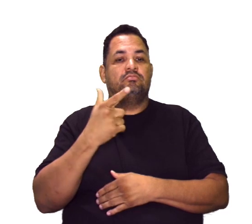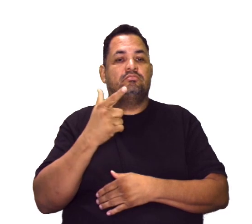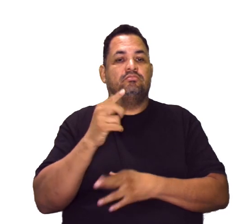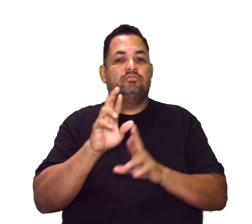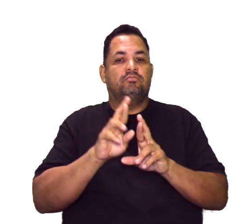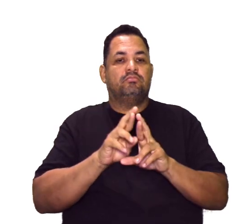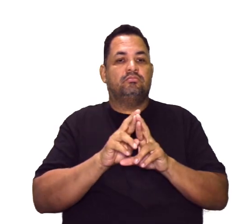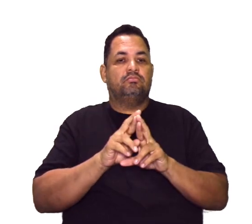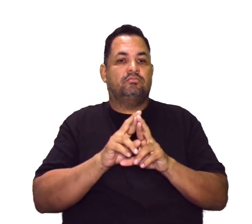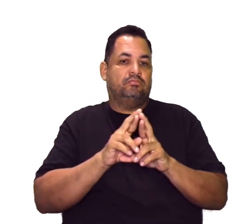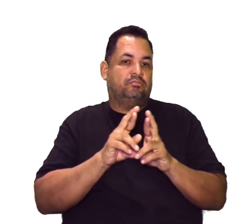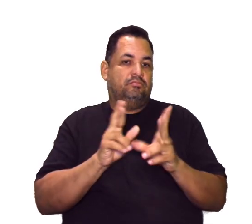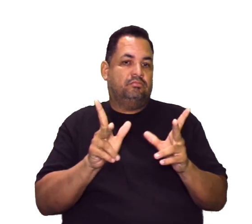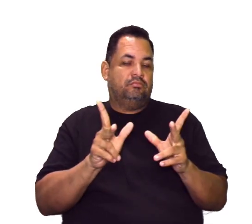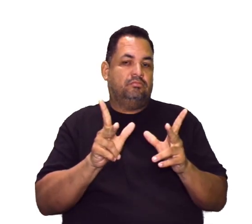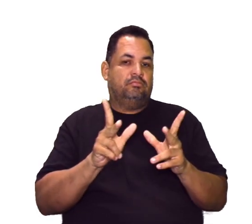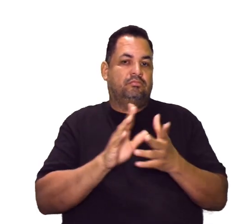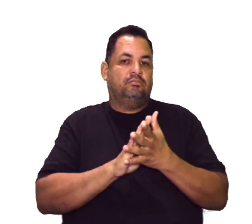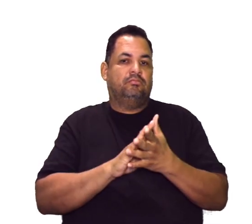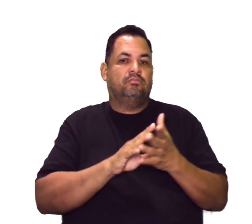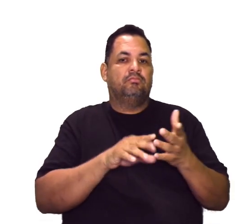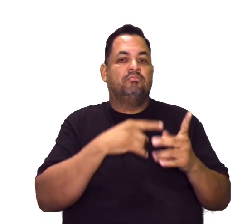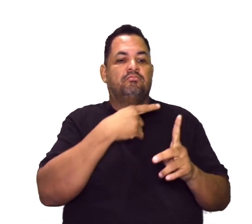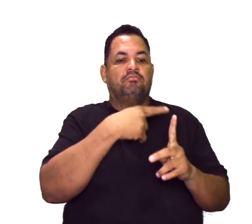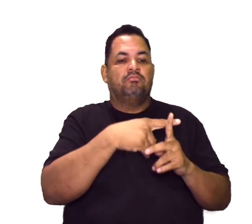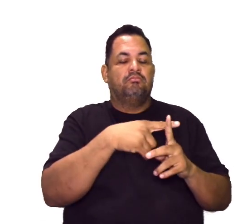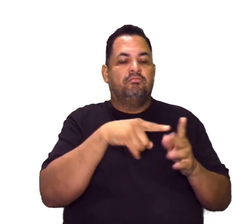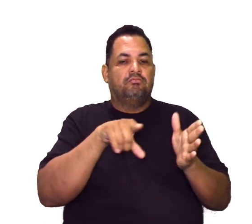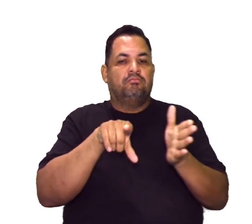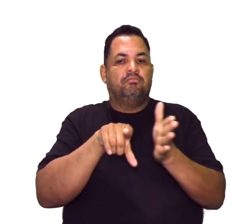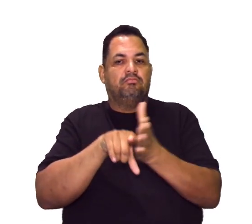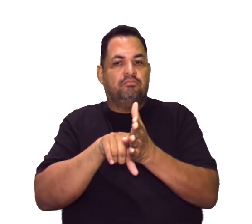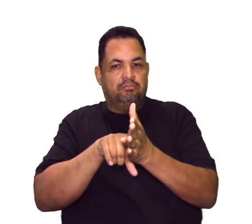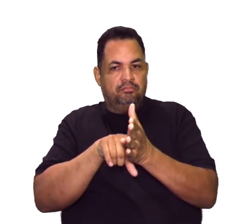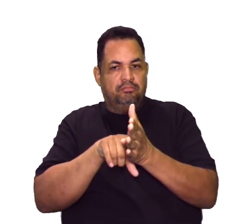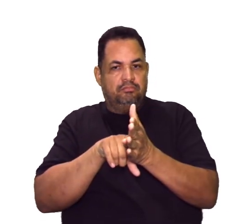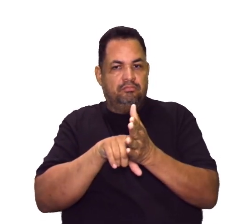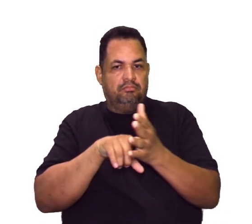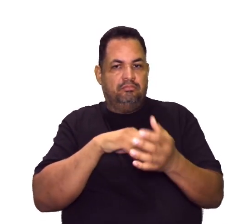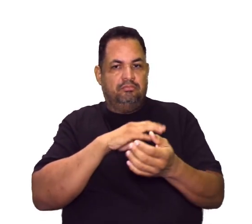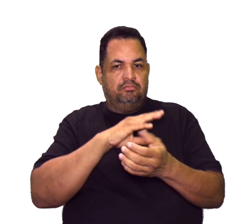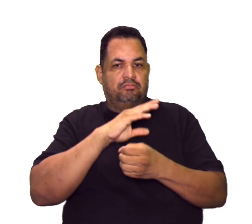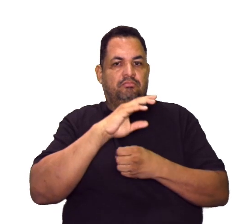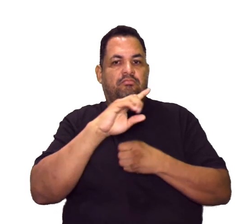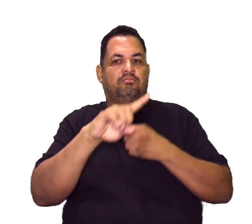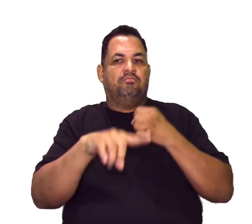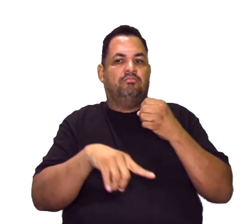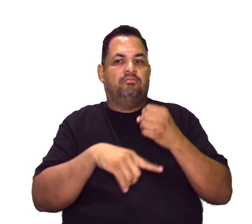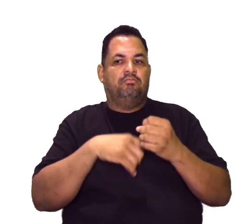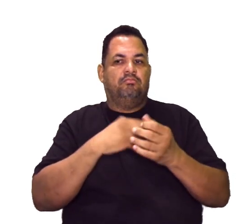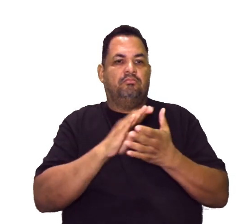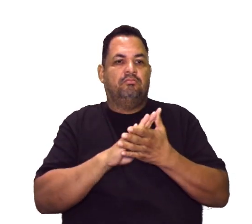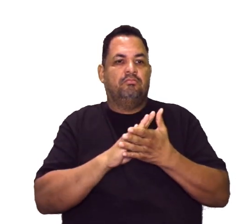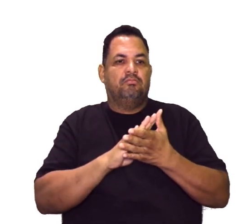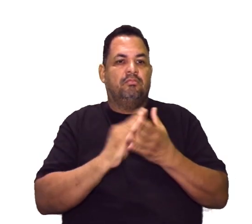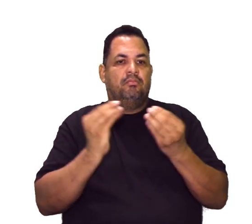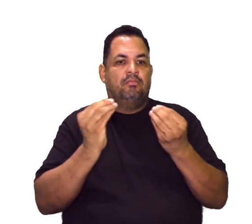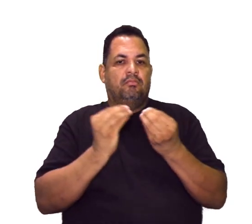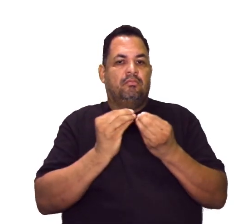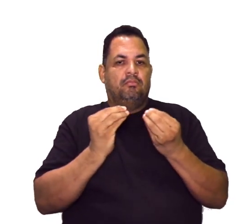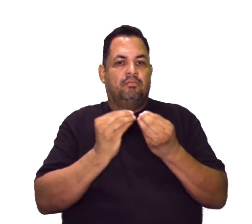de eletronegatividade entre os átomos, a molécula